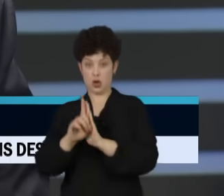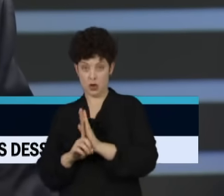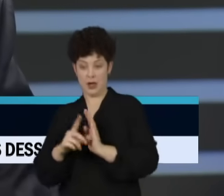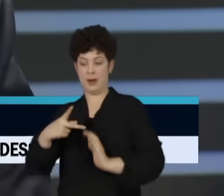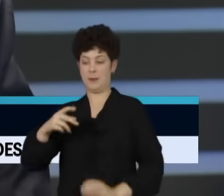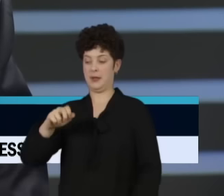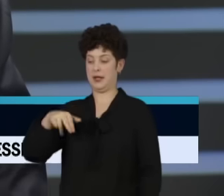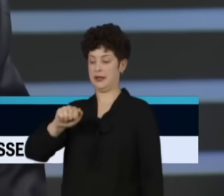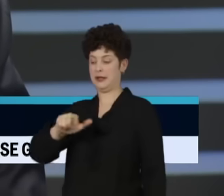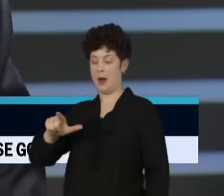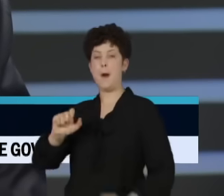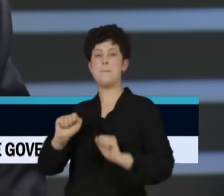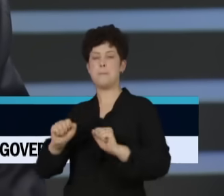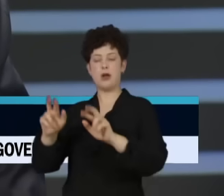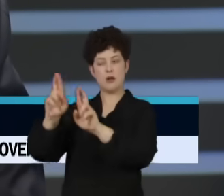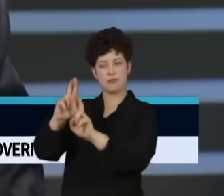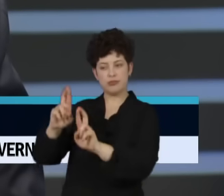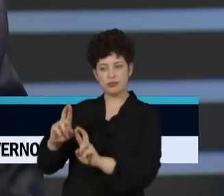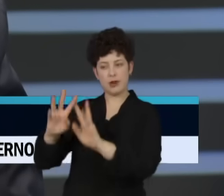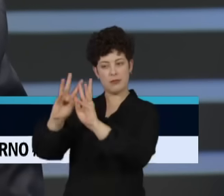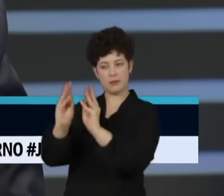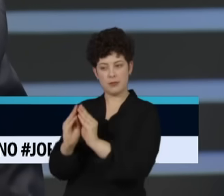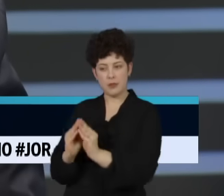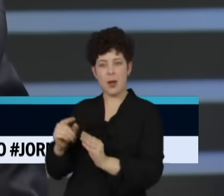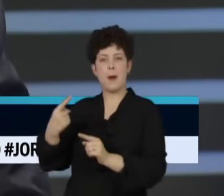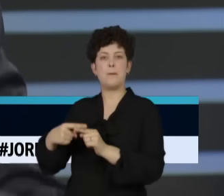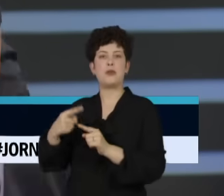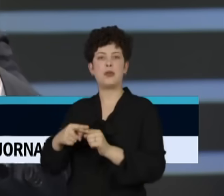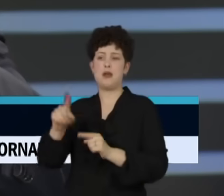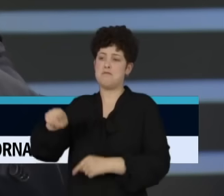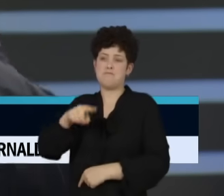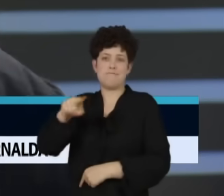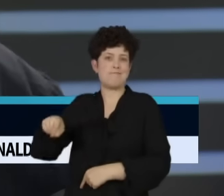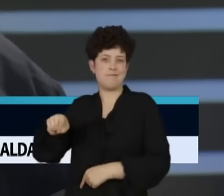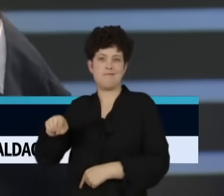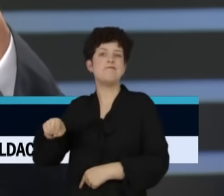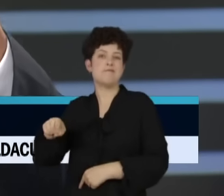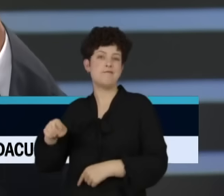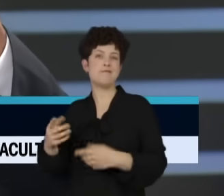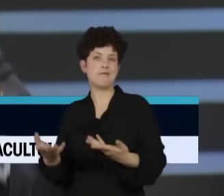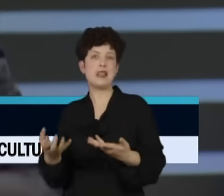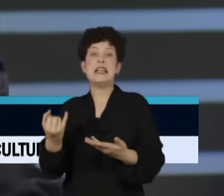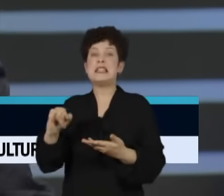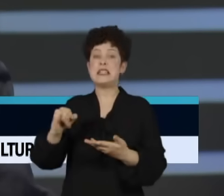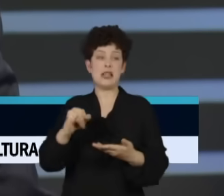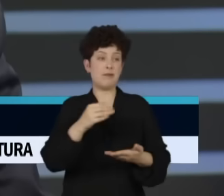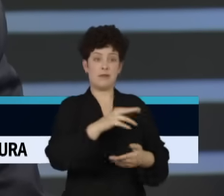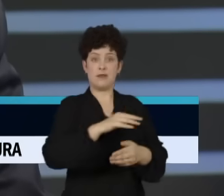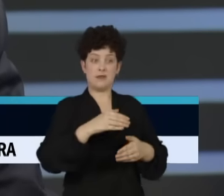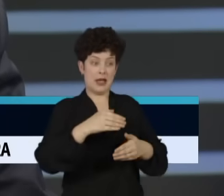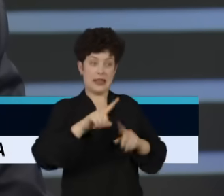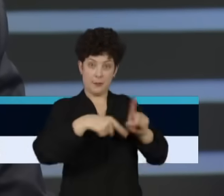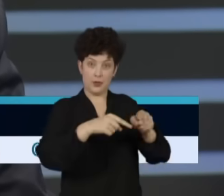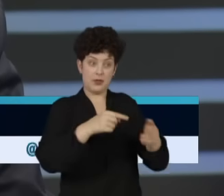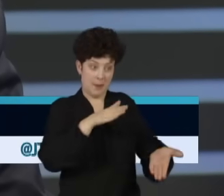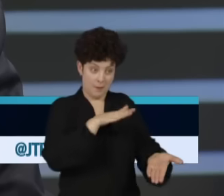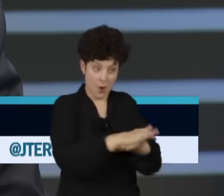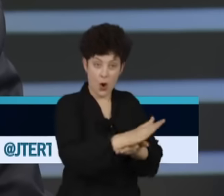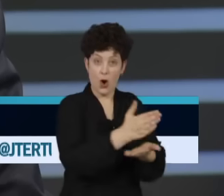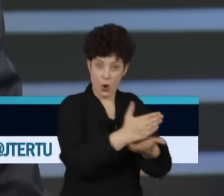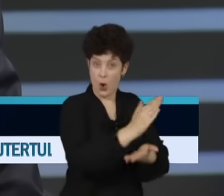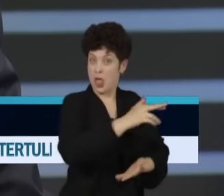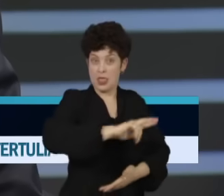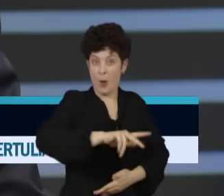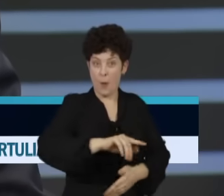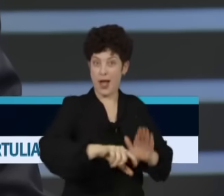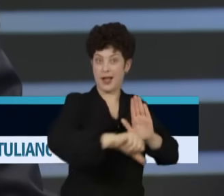admite a revisão criminal porque é uma causa de extinção de punibilidade se deixar de ser crime. Então aqui em determinados